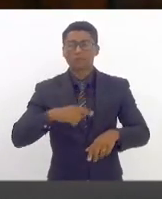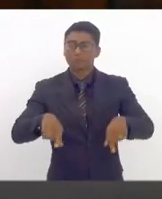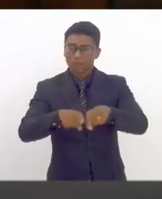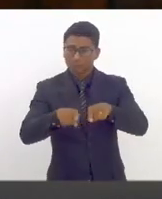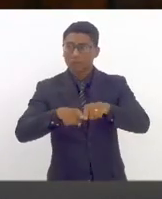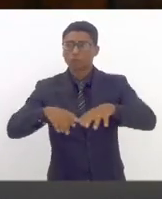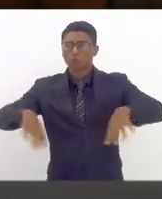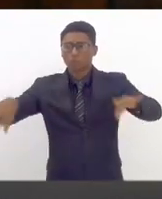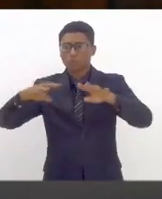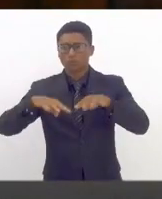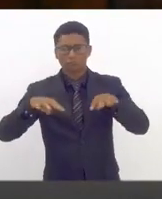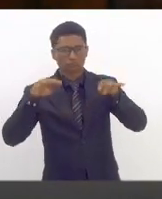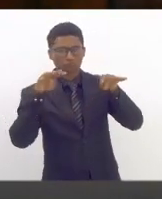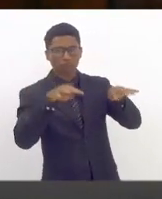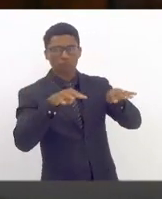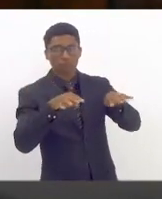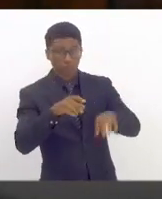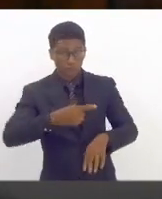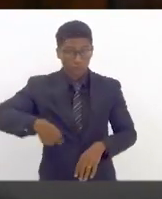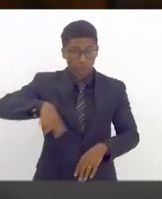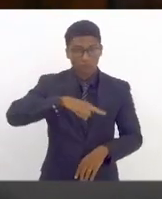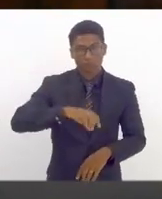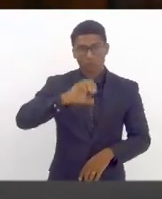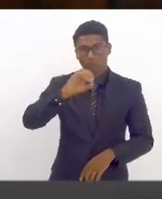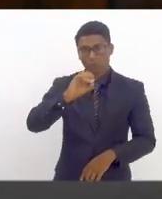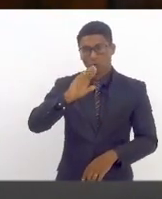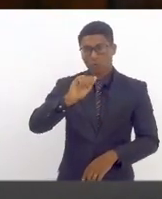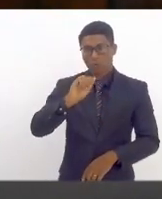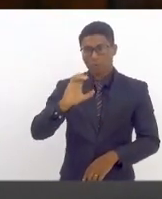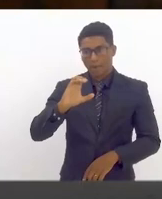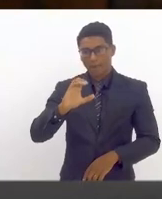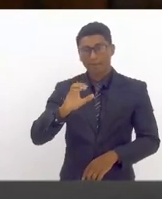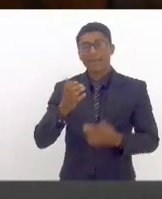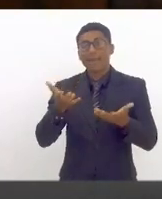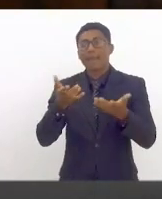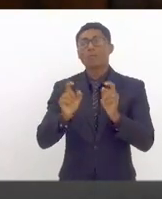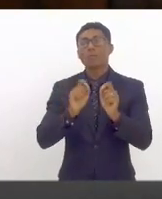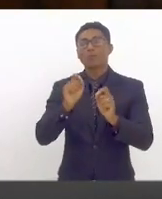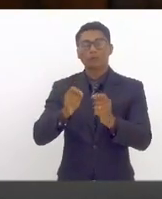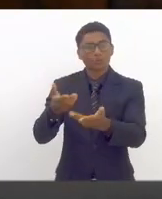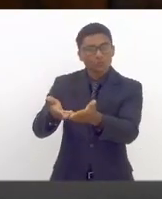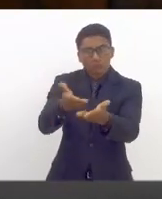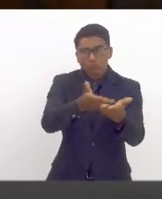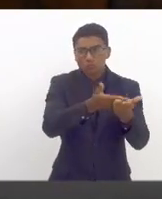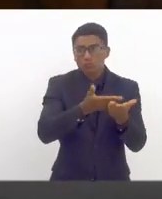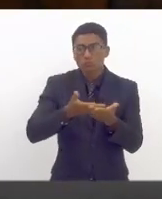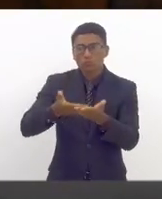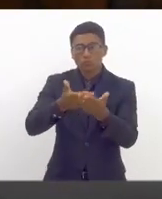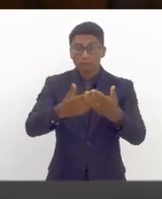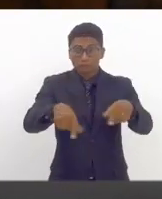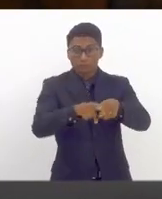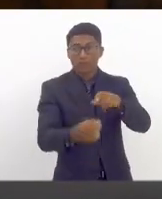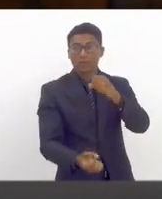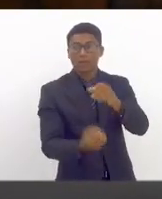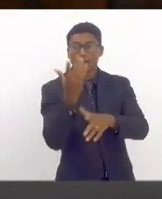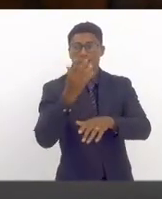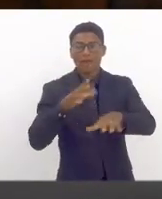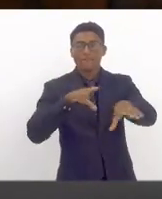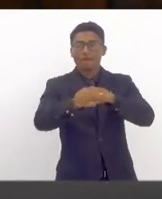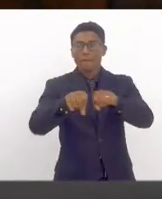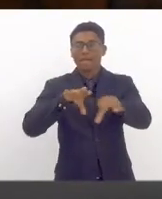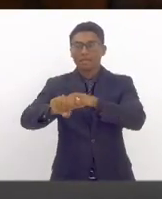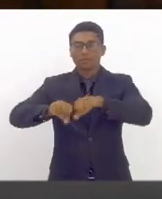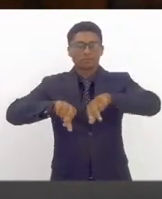e o papel do Observatório é conseguir estudar e fazer formação Esse é um dos pontos